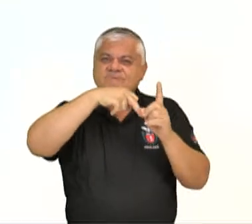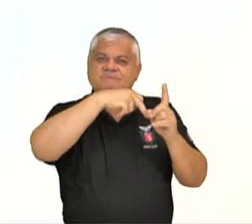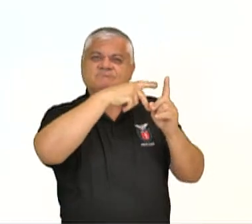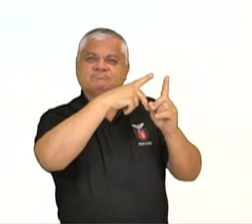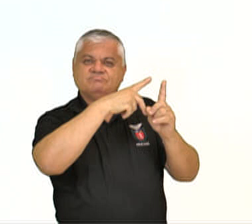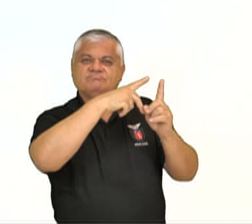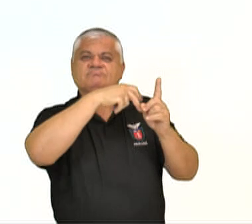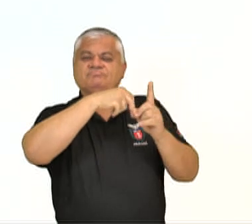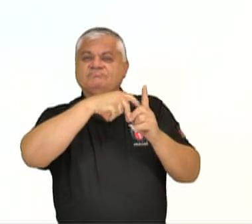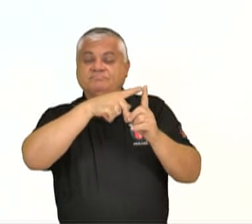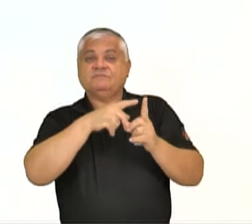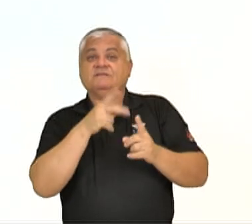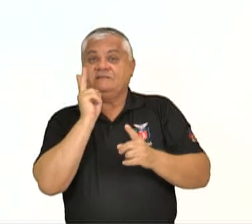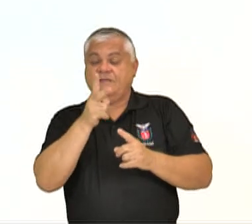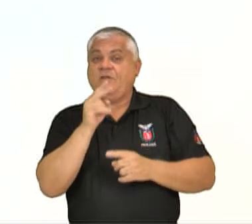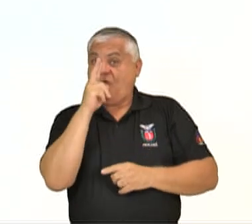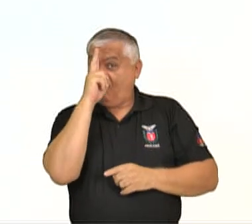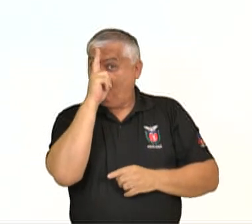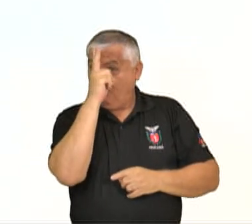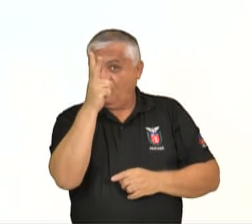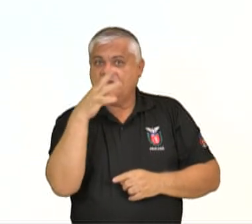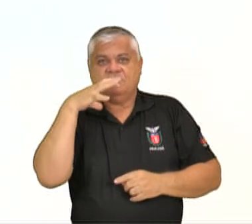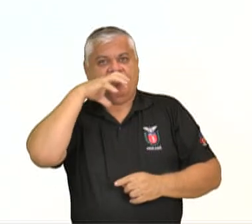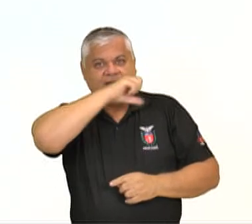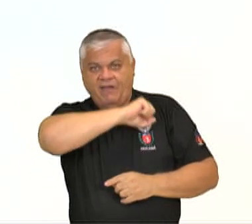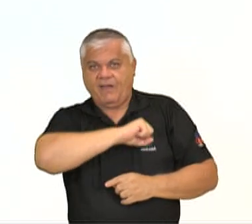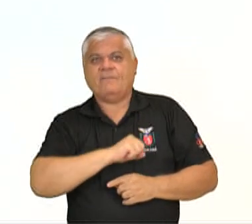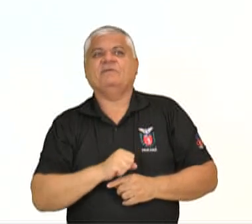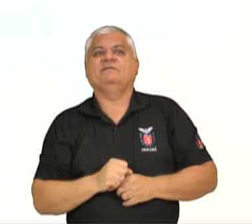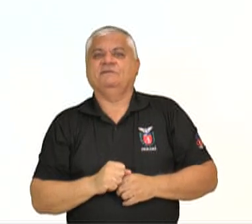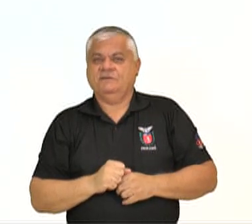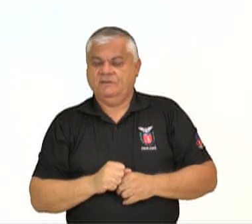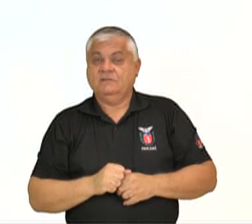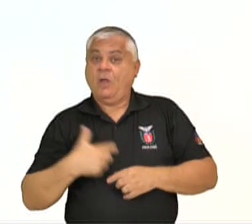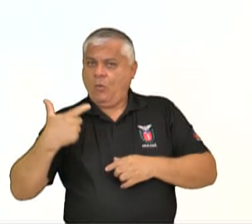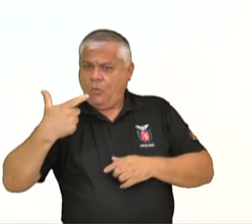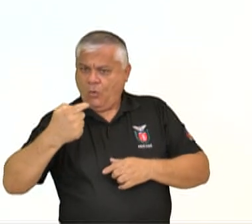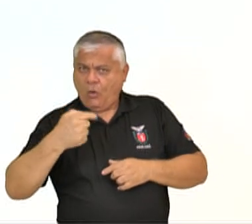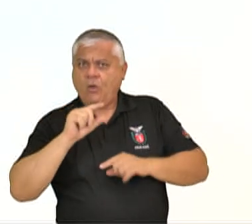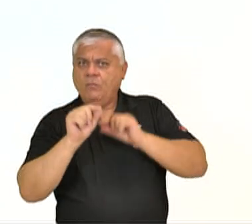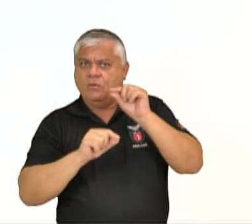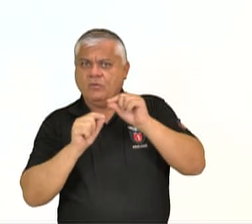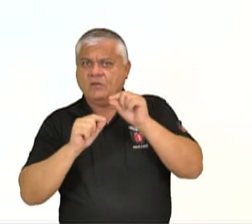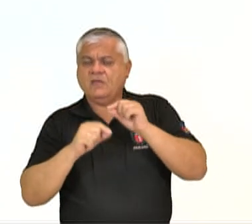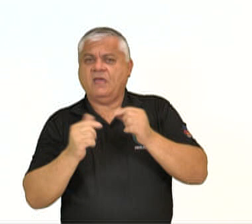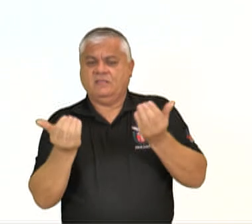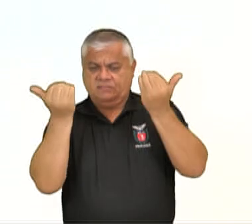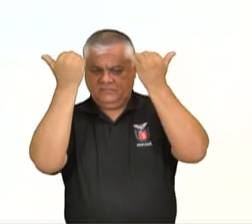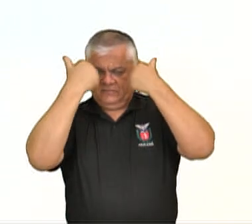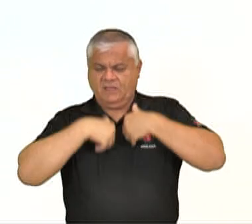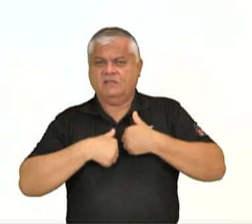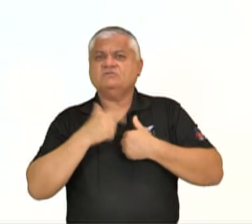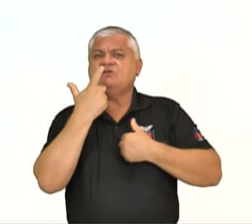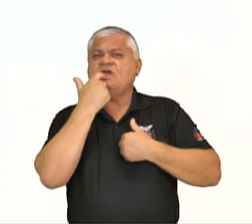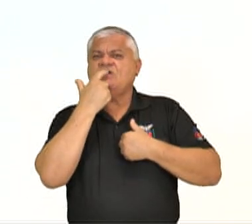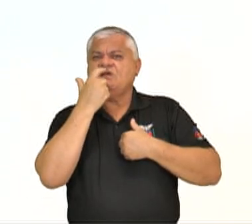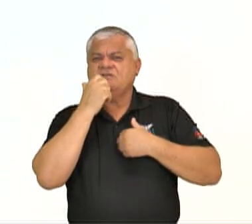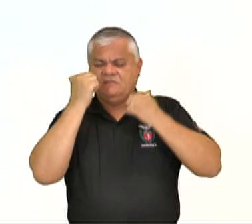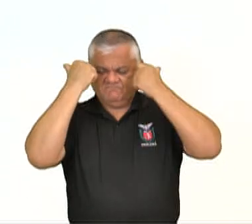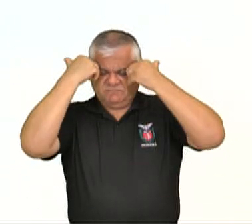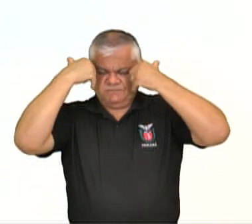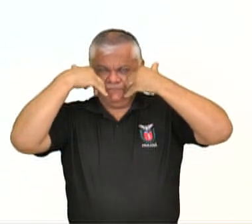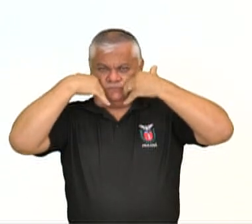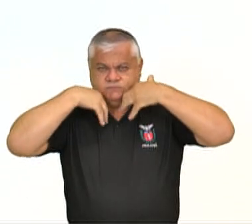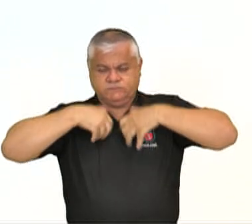um chute reto, forte e bem rápido. Esse golpe gera hemorragia interna devido à força